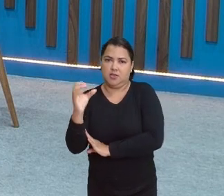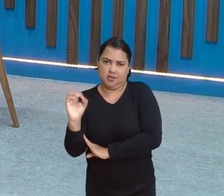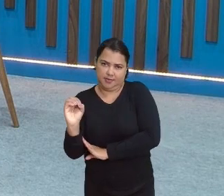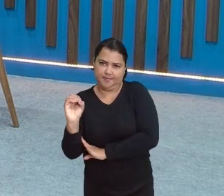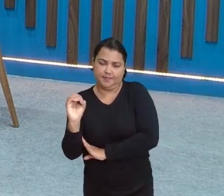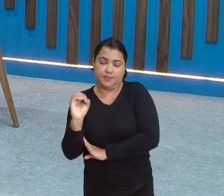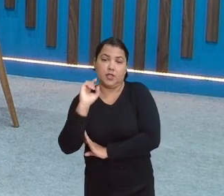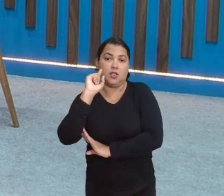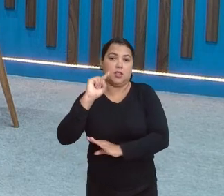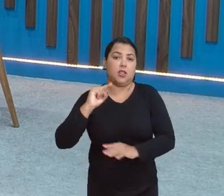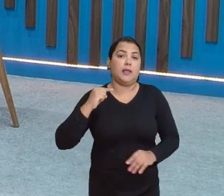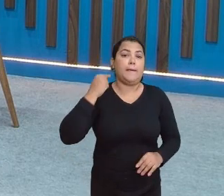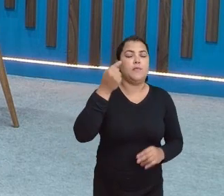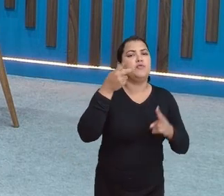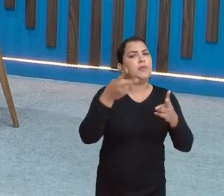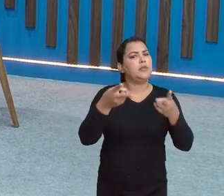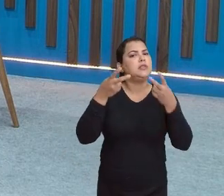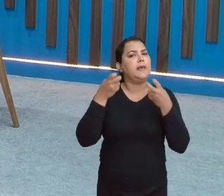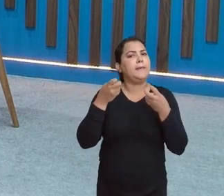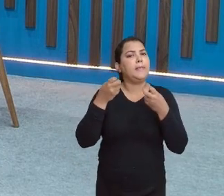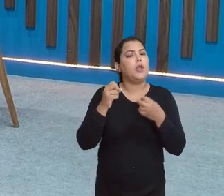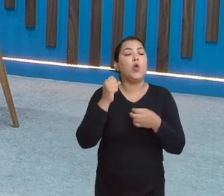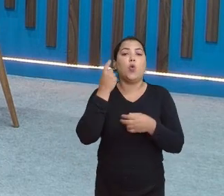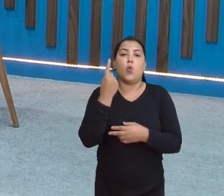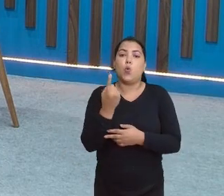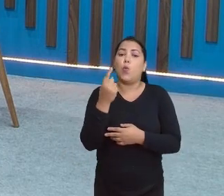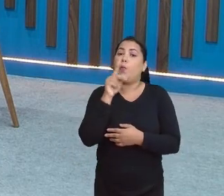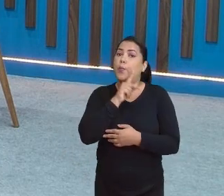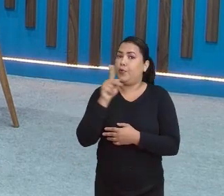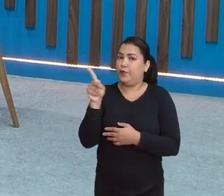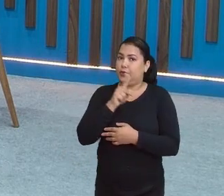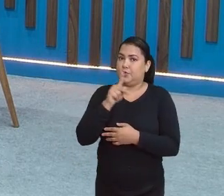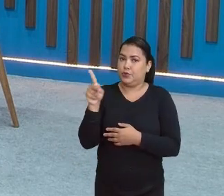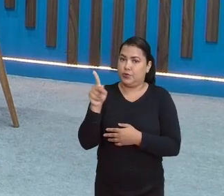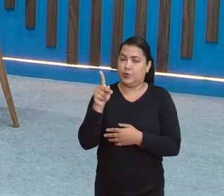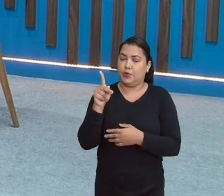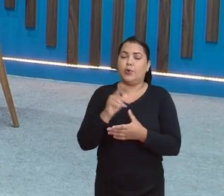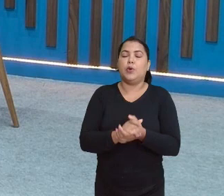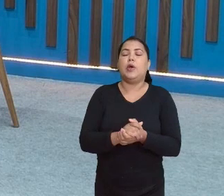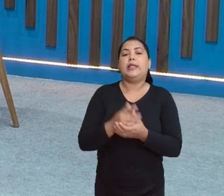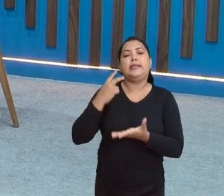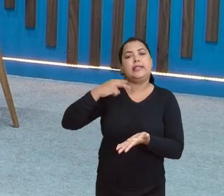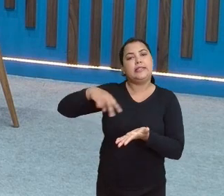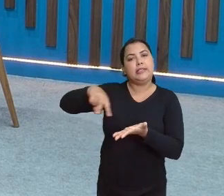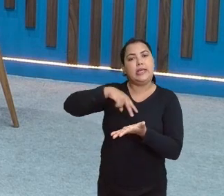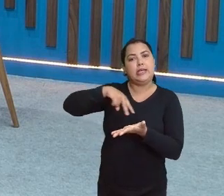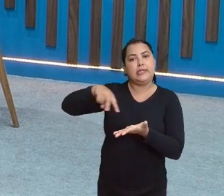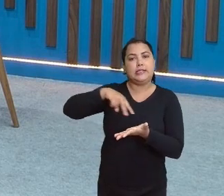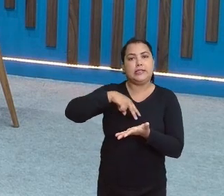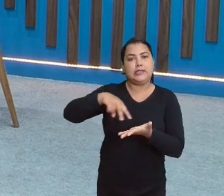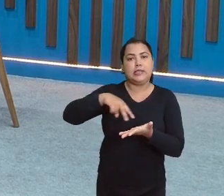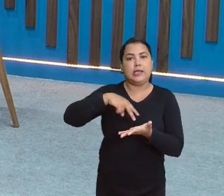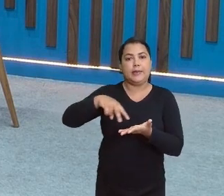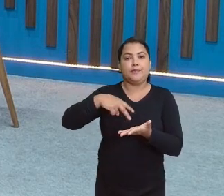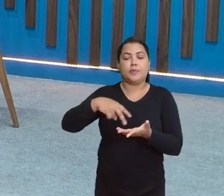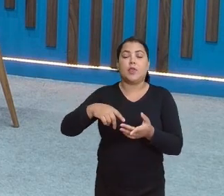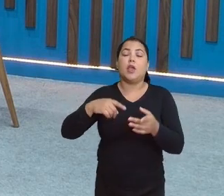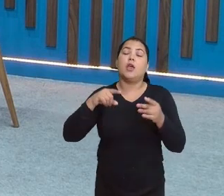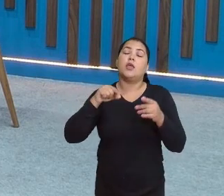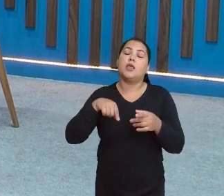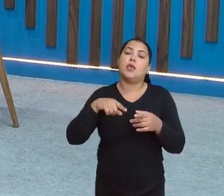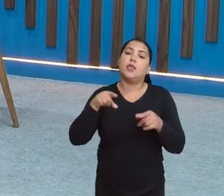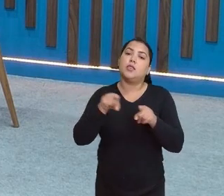também, justamente com um professor de dança, né? E professor em formação da